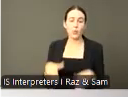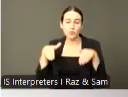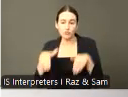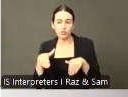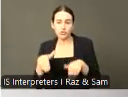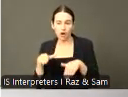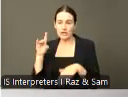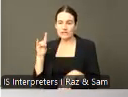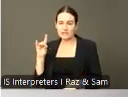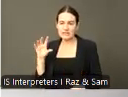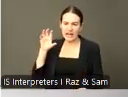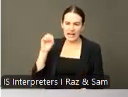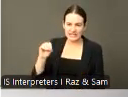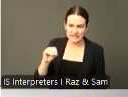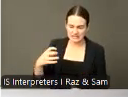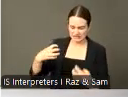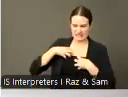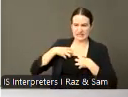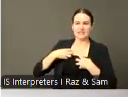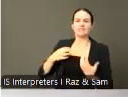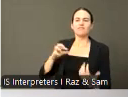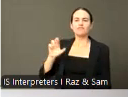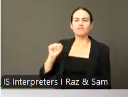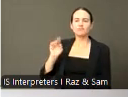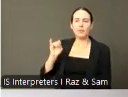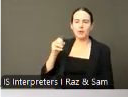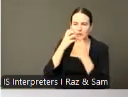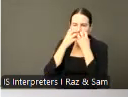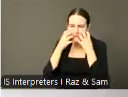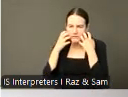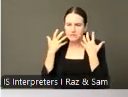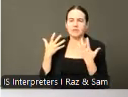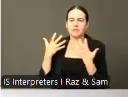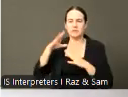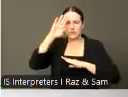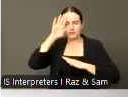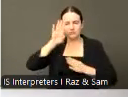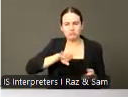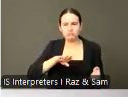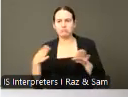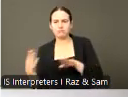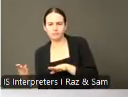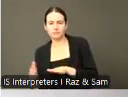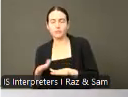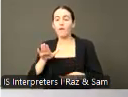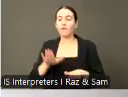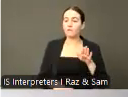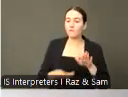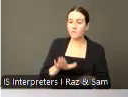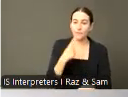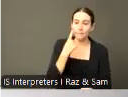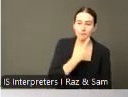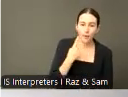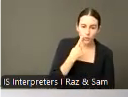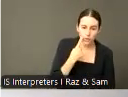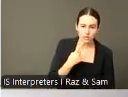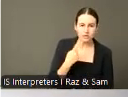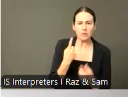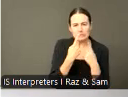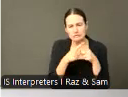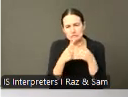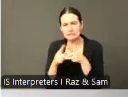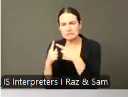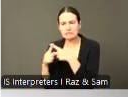rubéola congênita e a erradicação de febre aftosa em bovinos domésticos, assim como a piam.